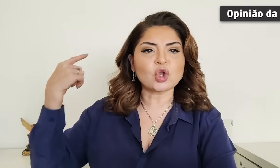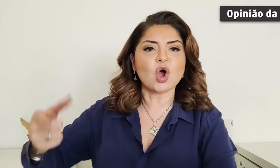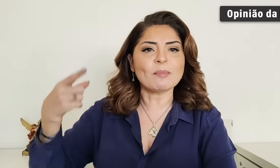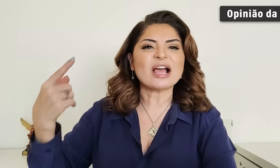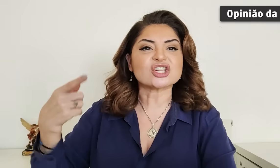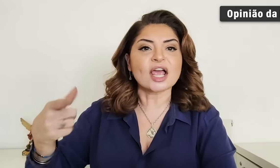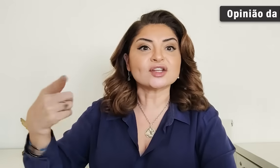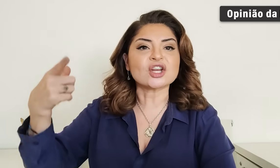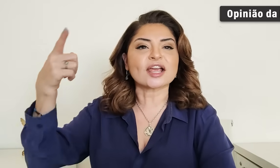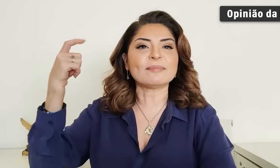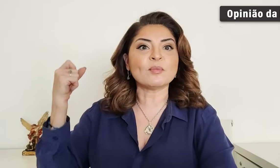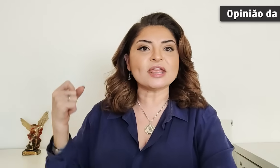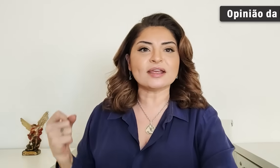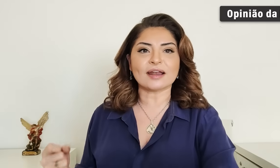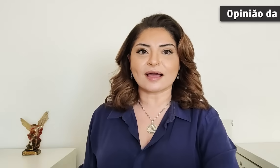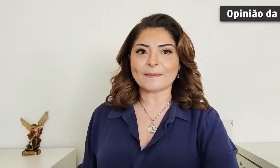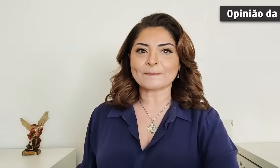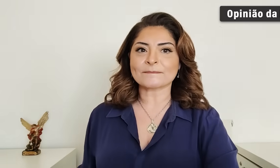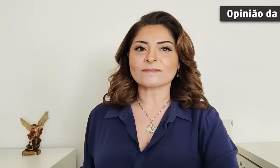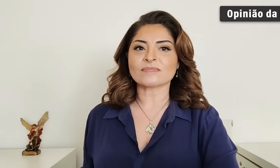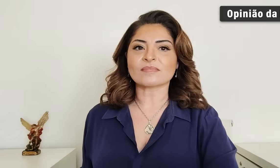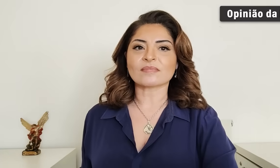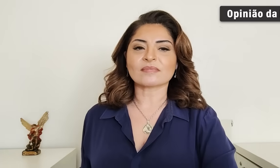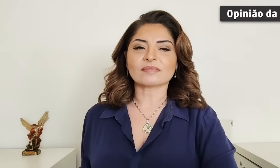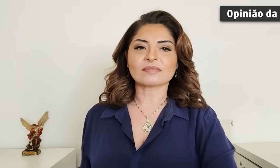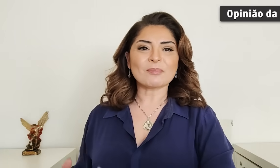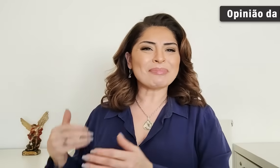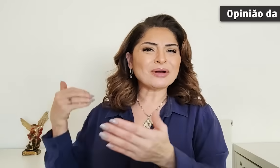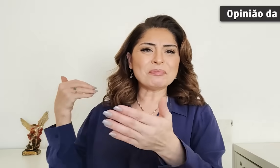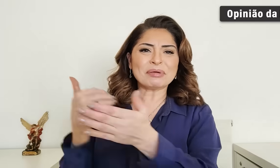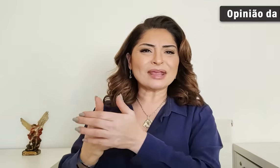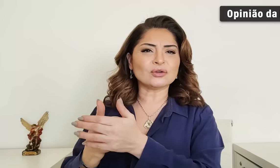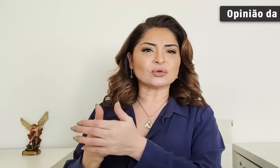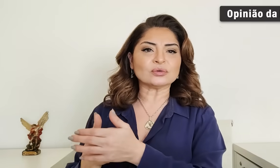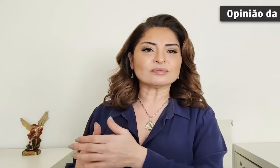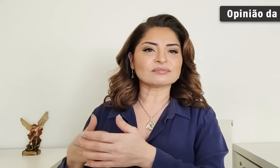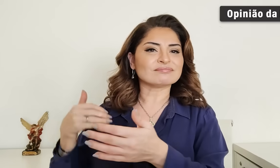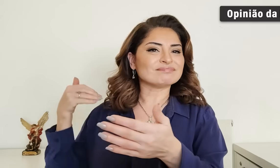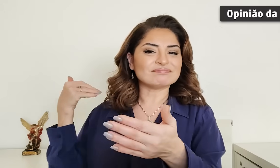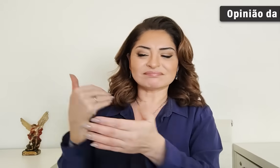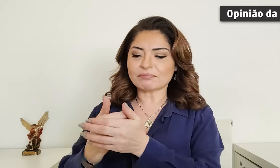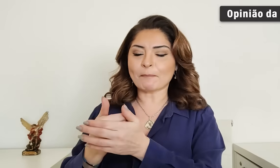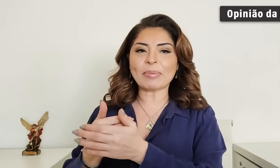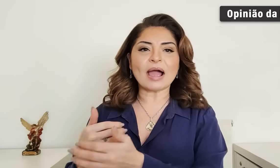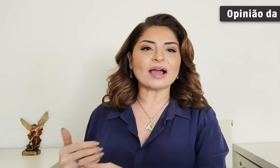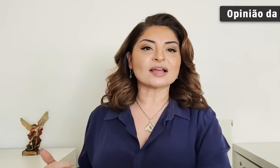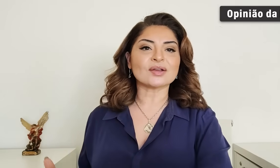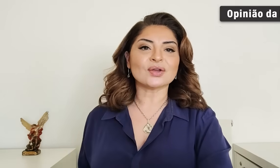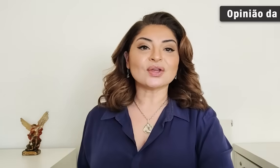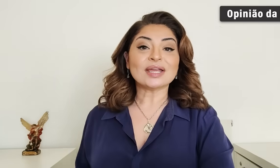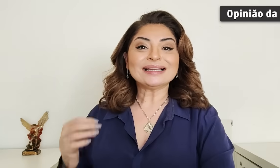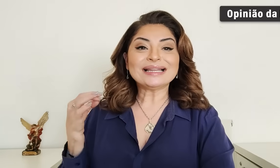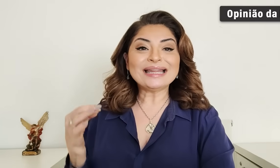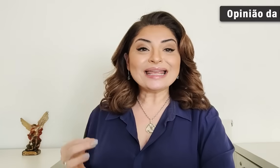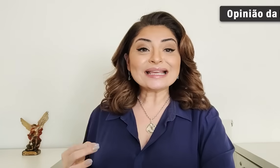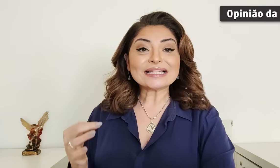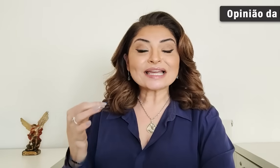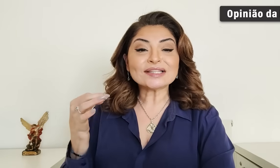assustado? Toma chá de camomila. Pé no peito. Pá.